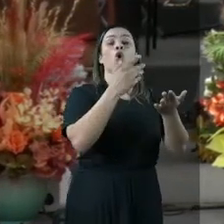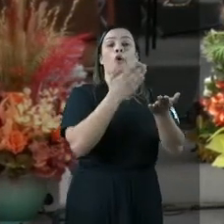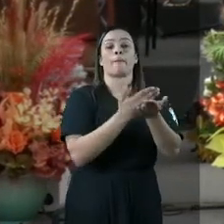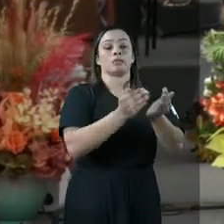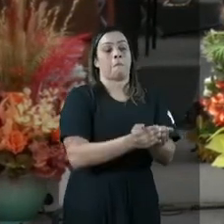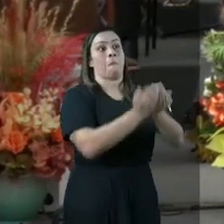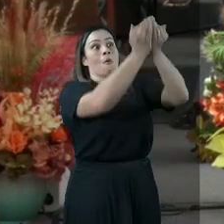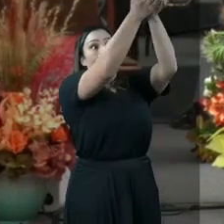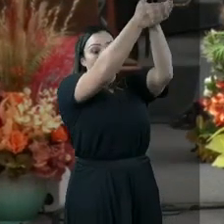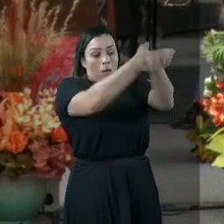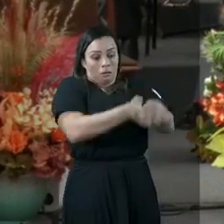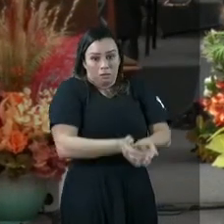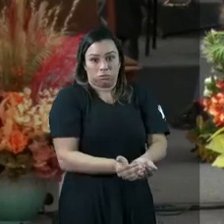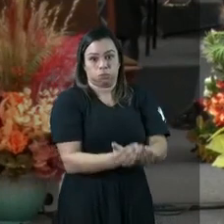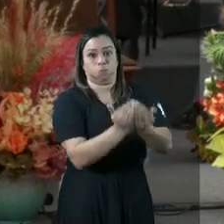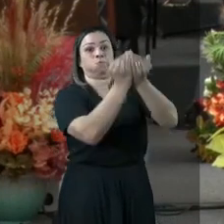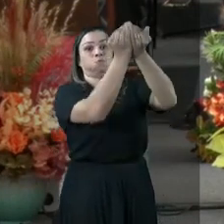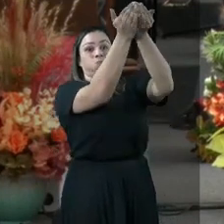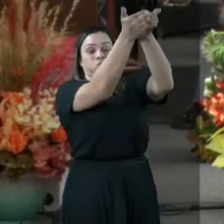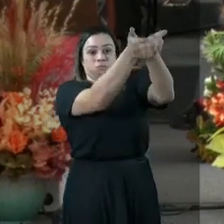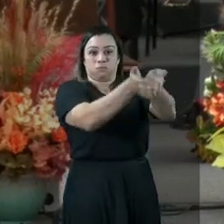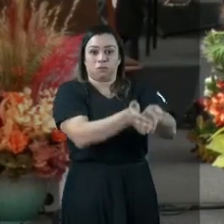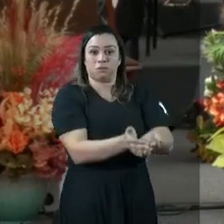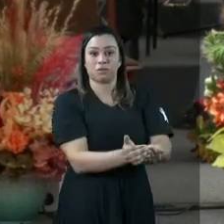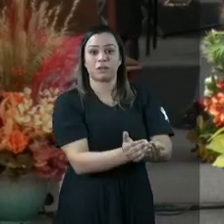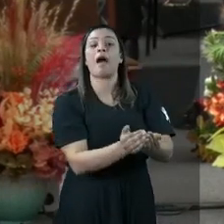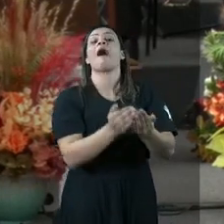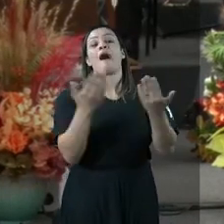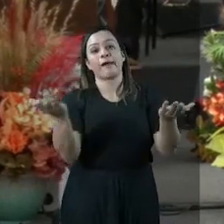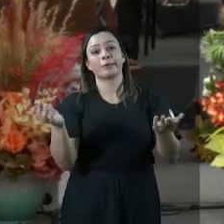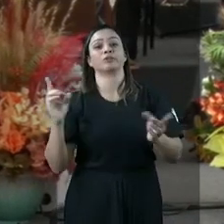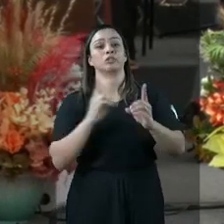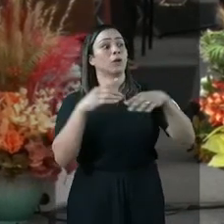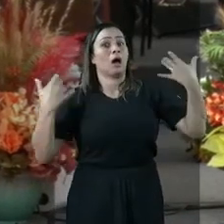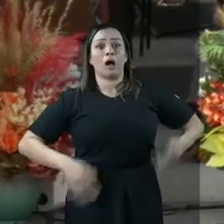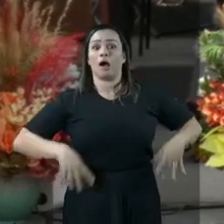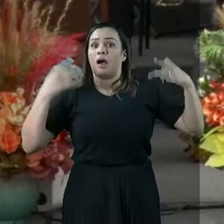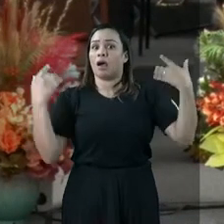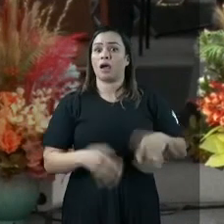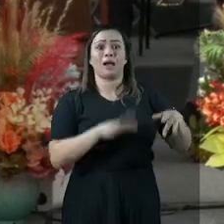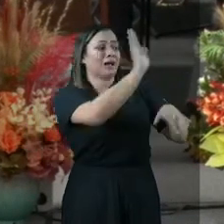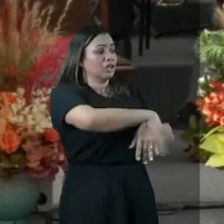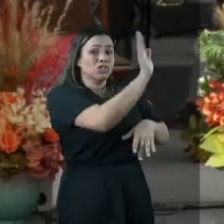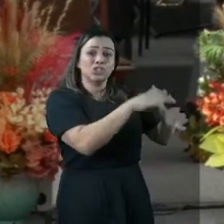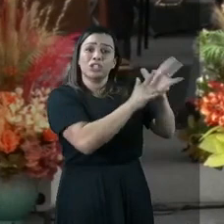estava dormindo éramos nós. E a gente só acorda quando é para despertar ele dizendo: